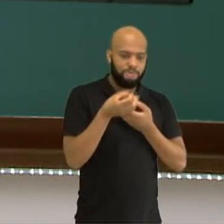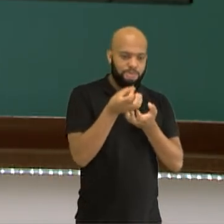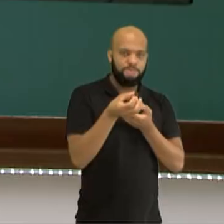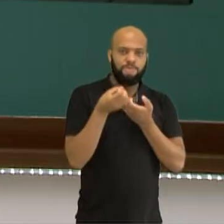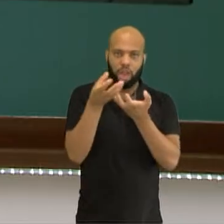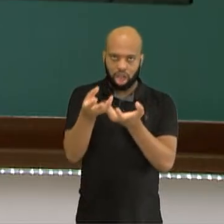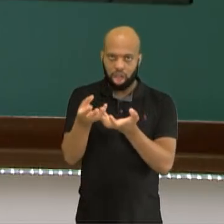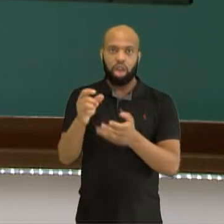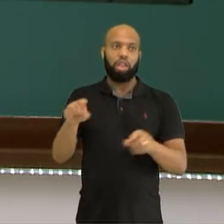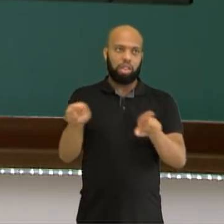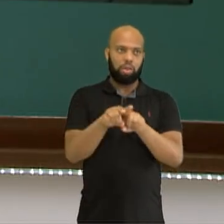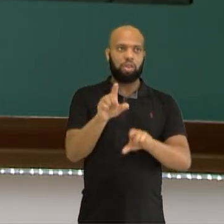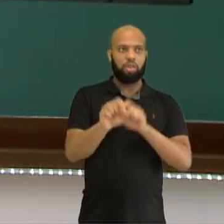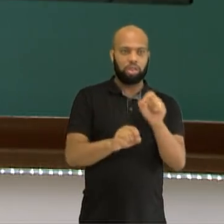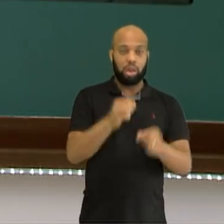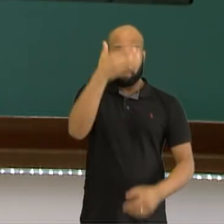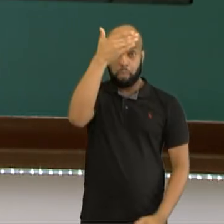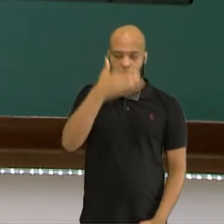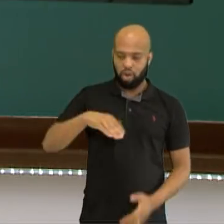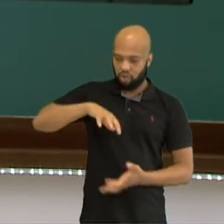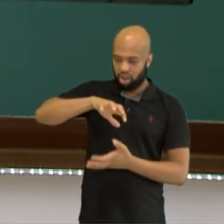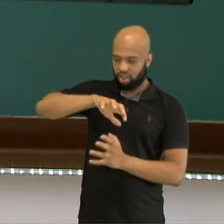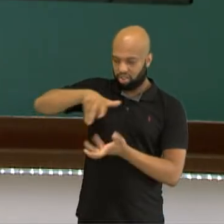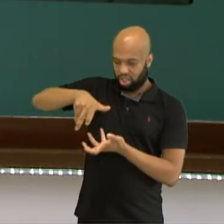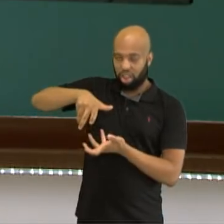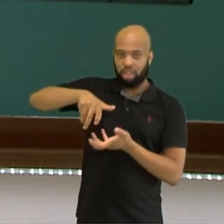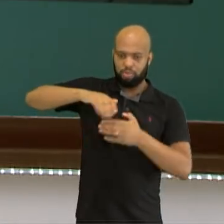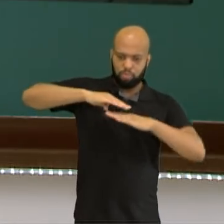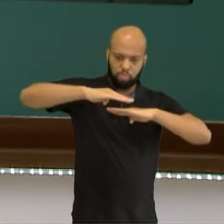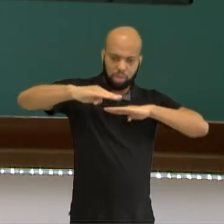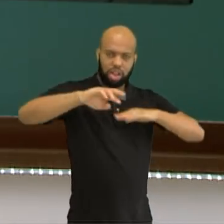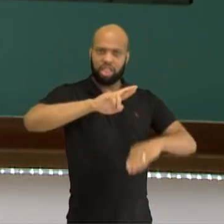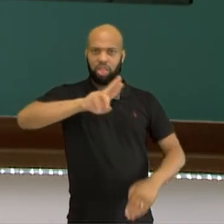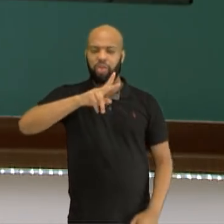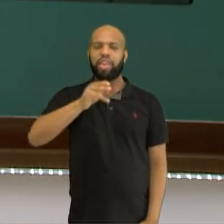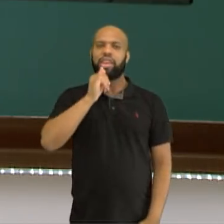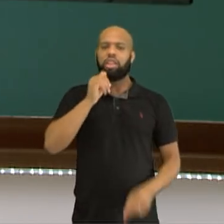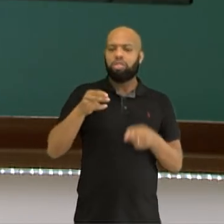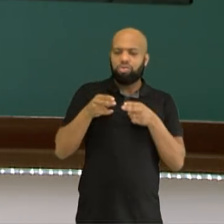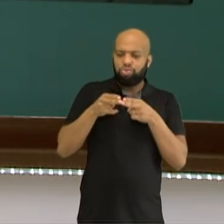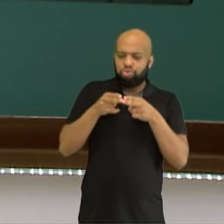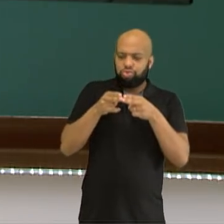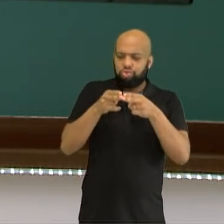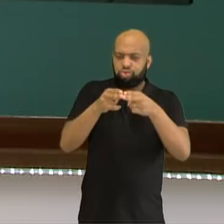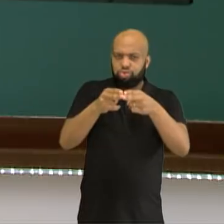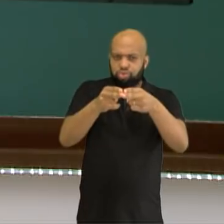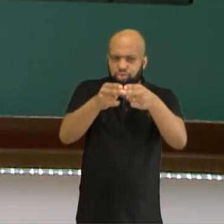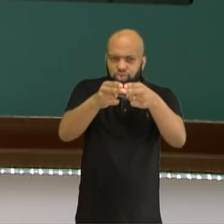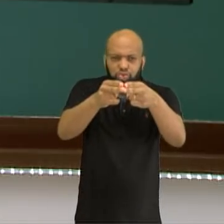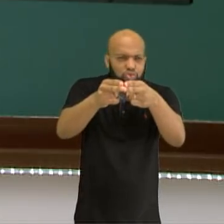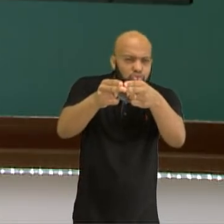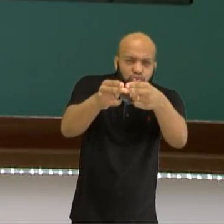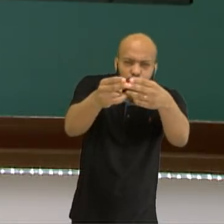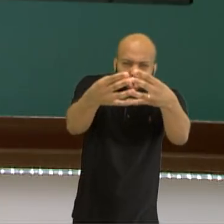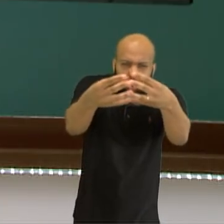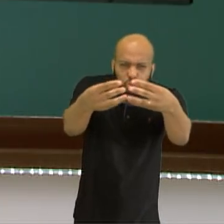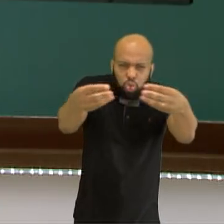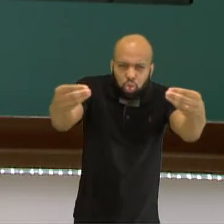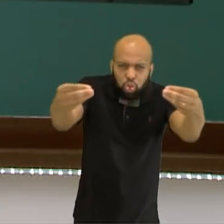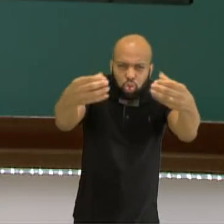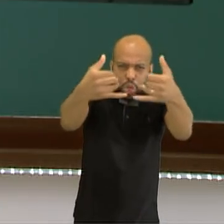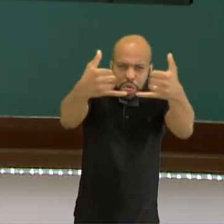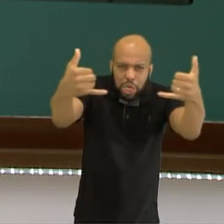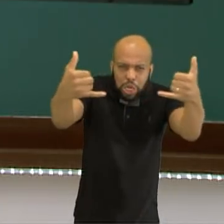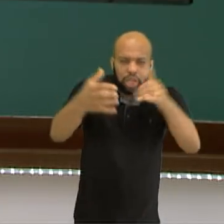e as evidências de que a Terra não é plana, questões dos navios que tendem a desaparecer no